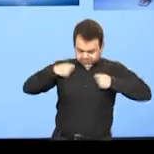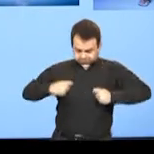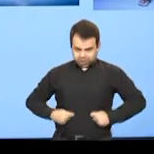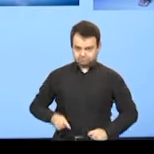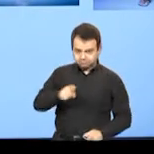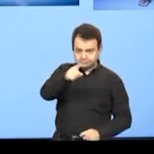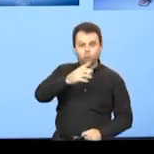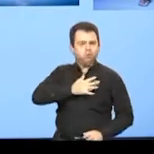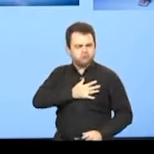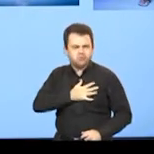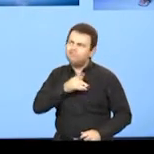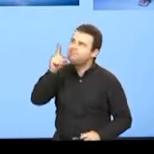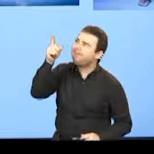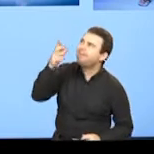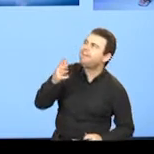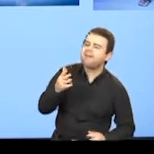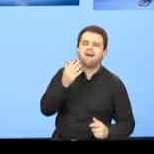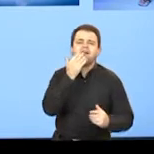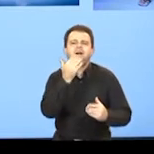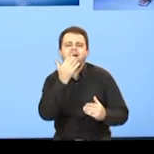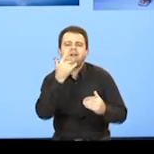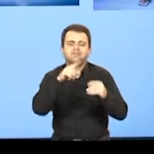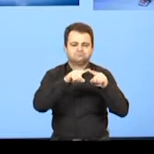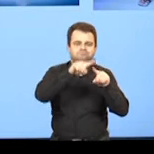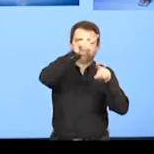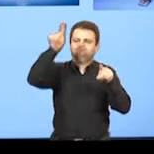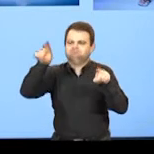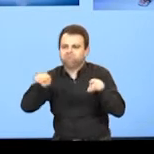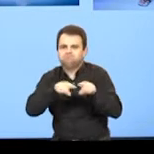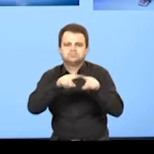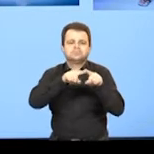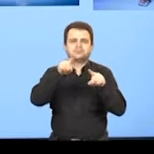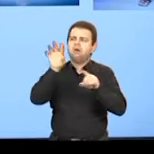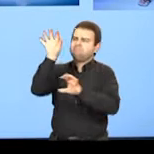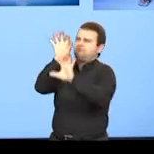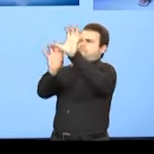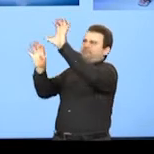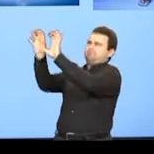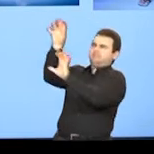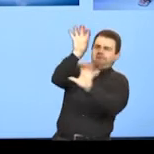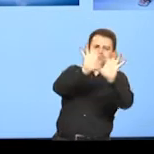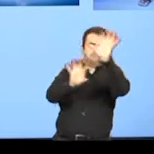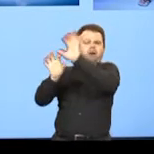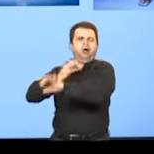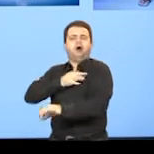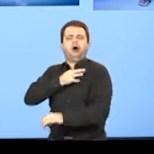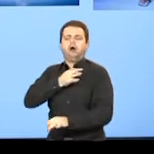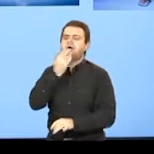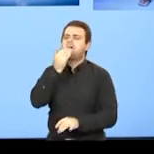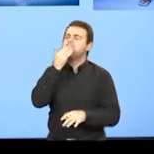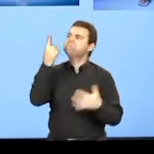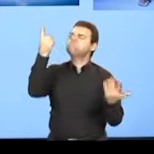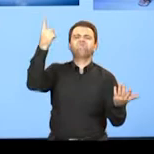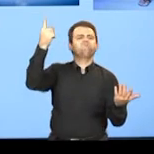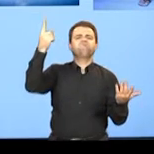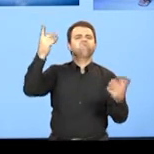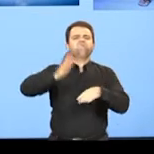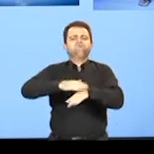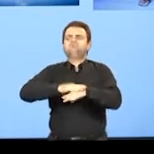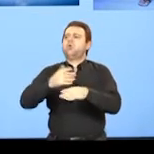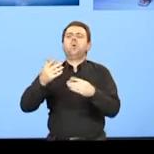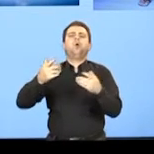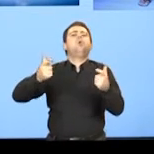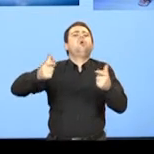Gostaram dessas estampas geométricas, psicodélicas? De onde será que veio esta